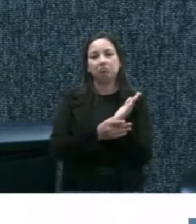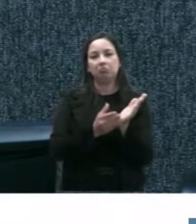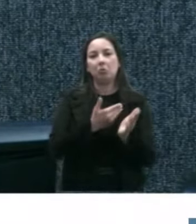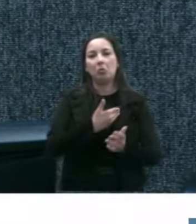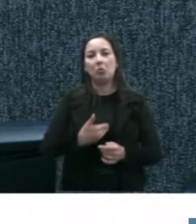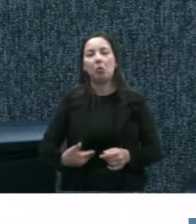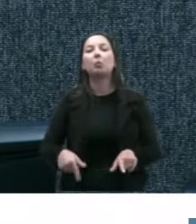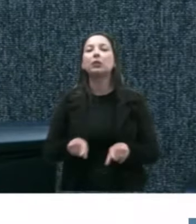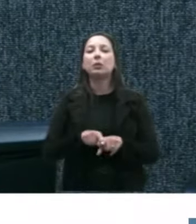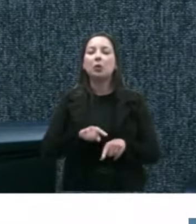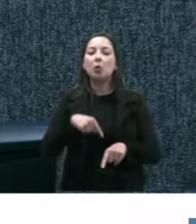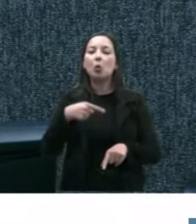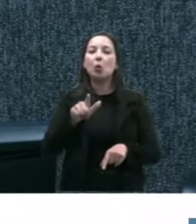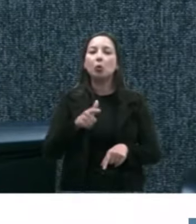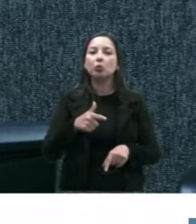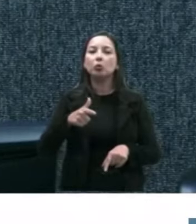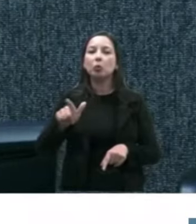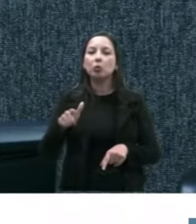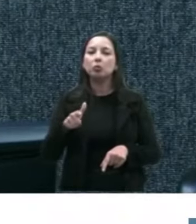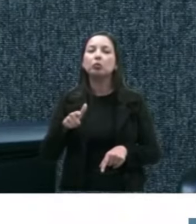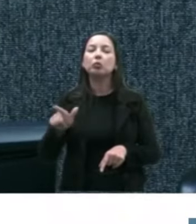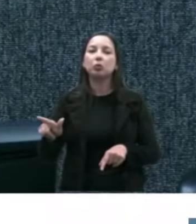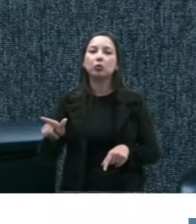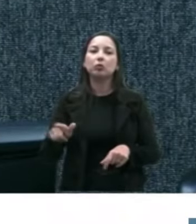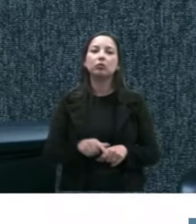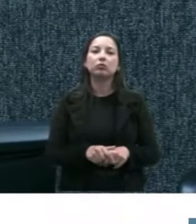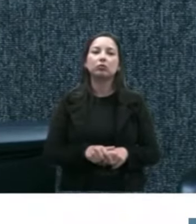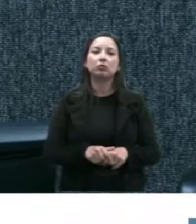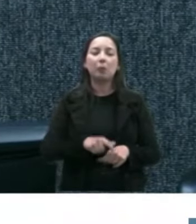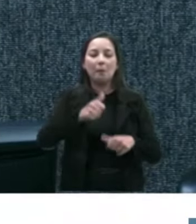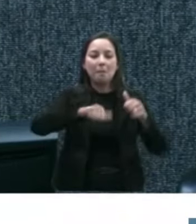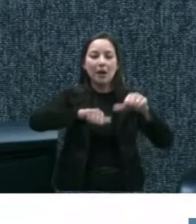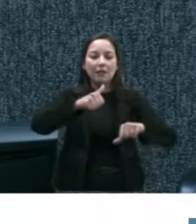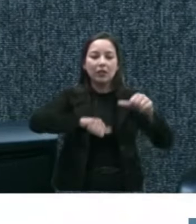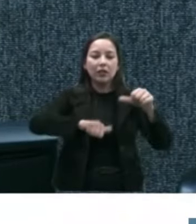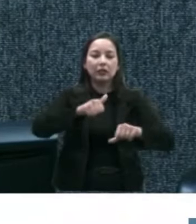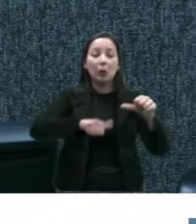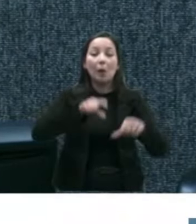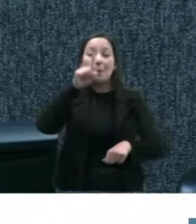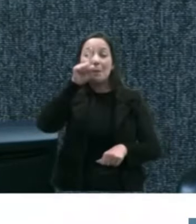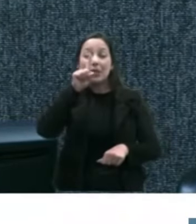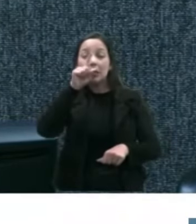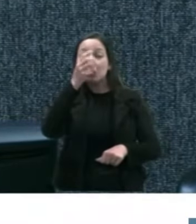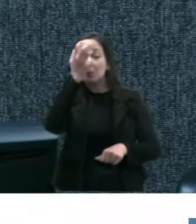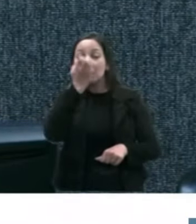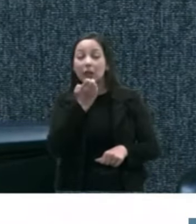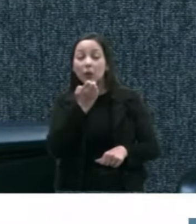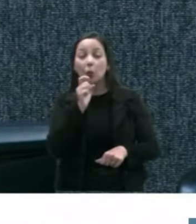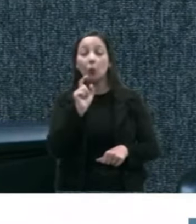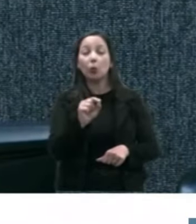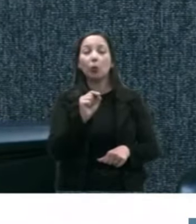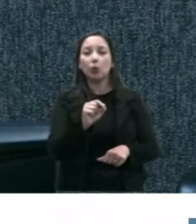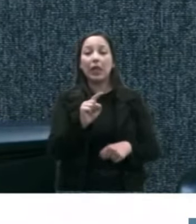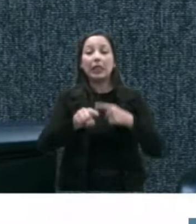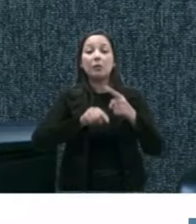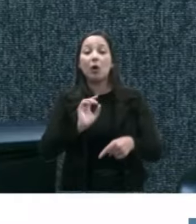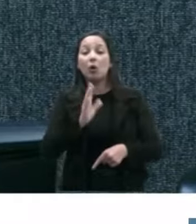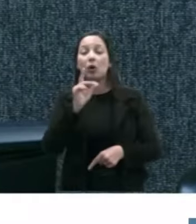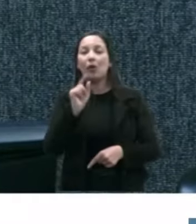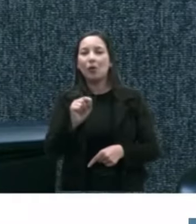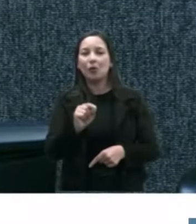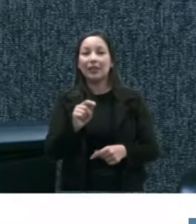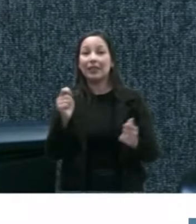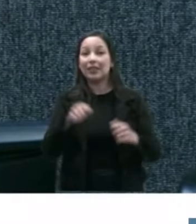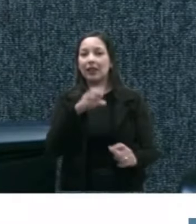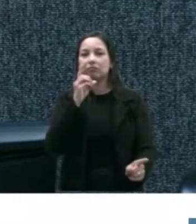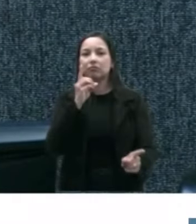mas passando por todos os profissionais da área, ter uma avaliação de qual é o risco, qual é o potencial, para que nós possamos